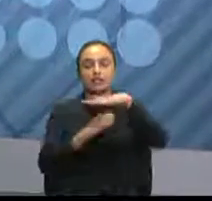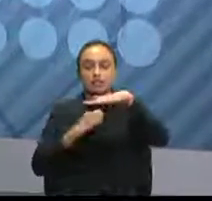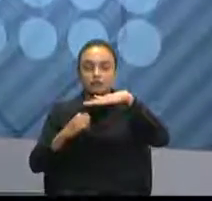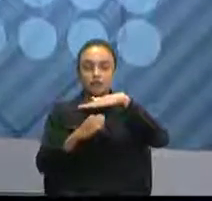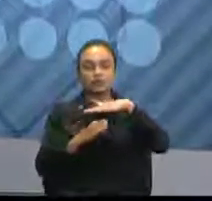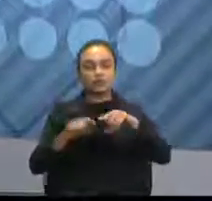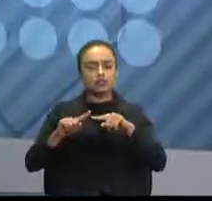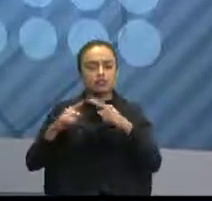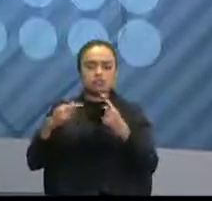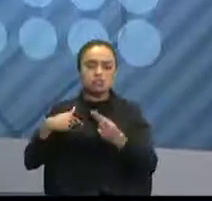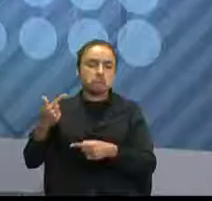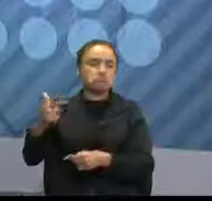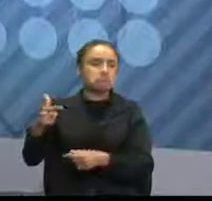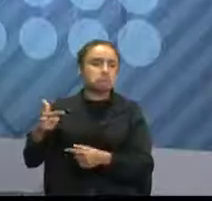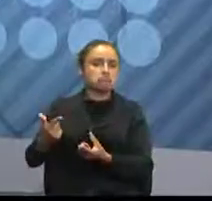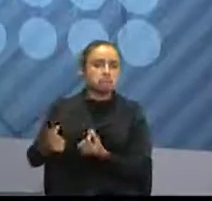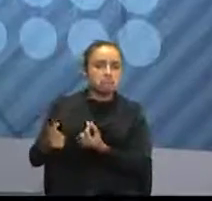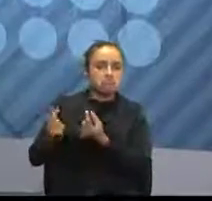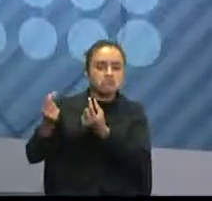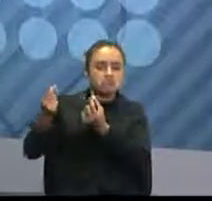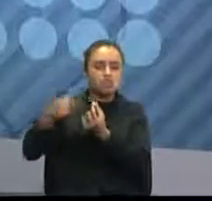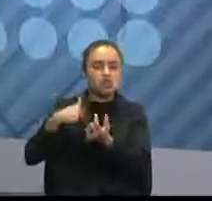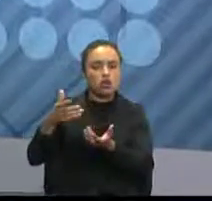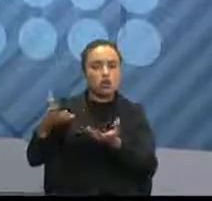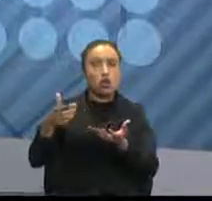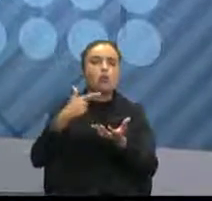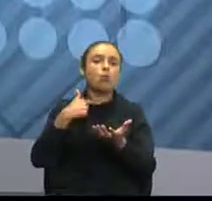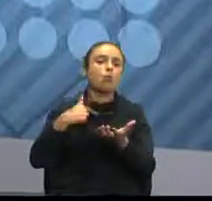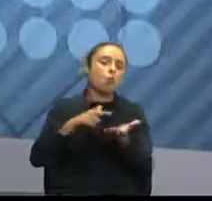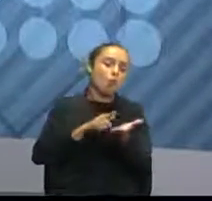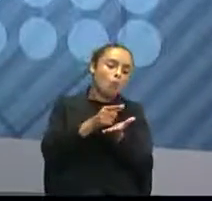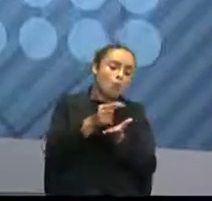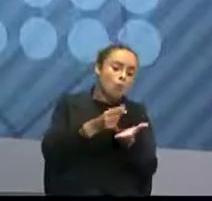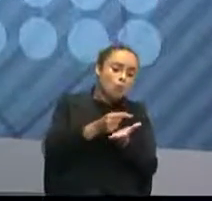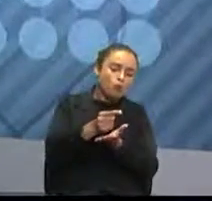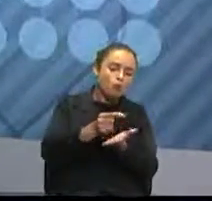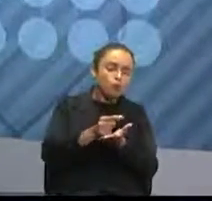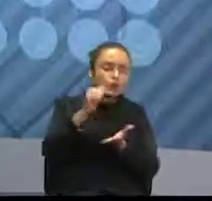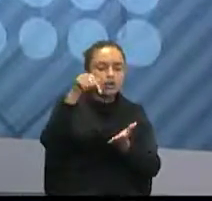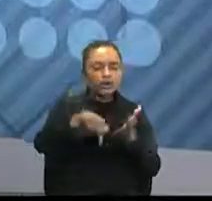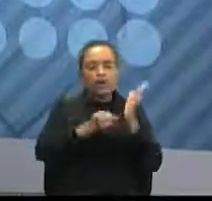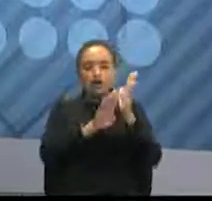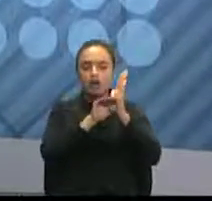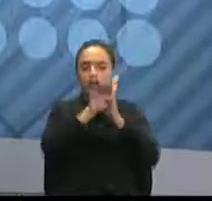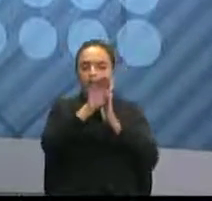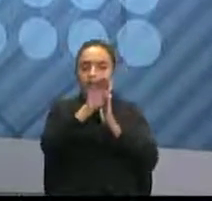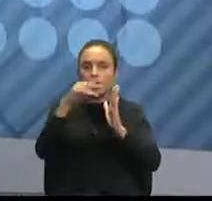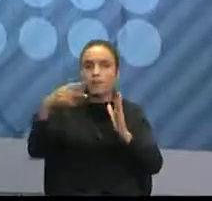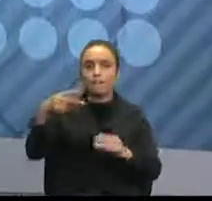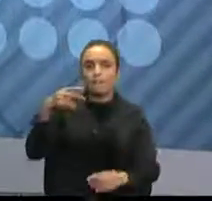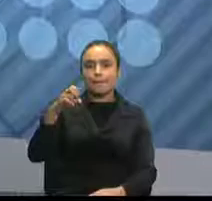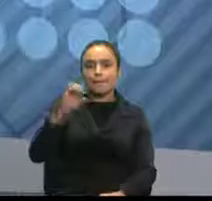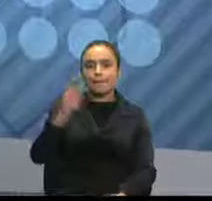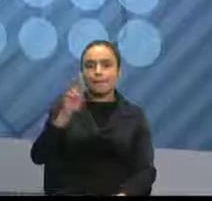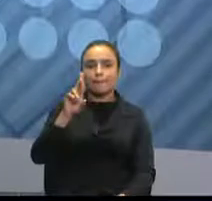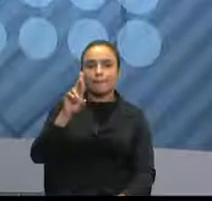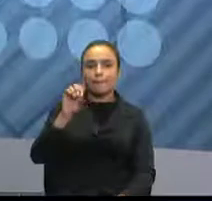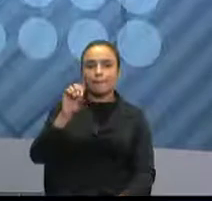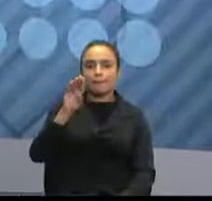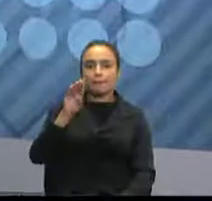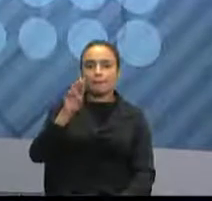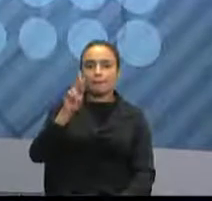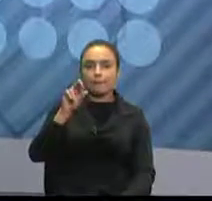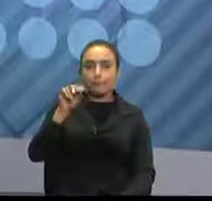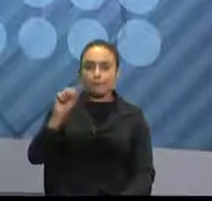volume muito grande eu falo pra você olha o seguinte eu quero comprar essas ações da petrobras a 20 reais até 30 dias